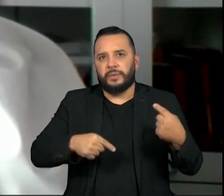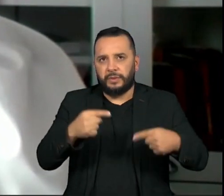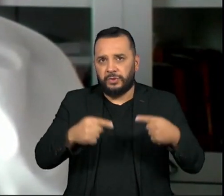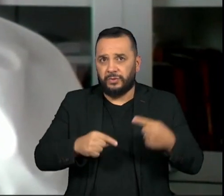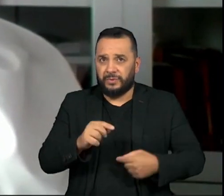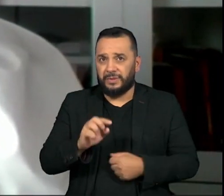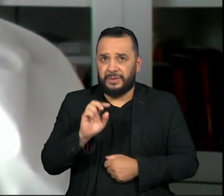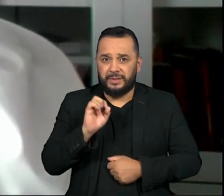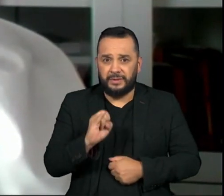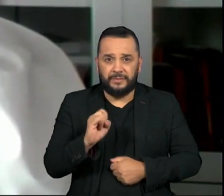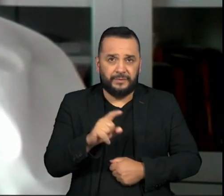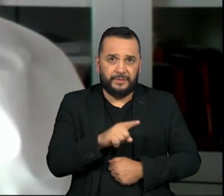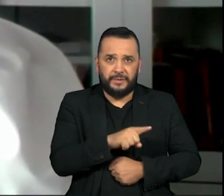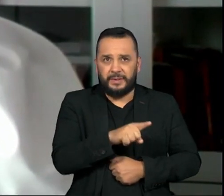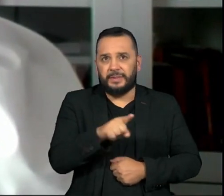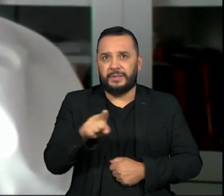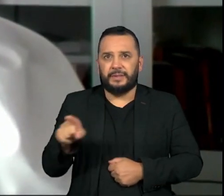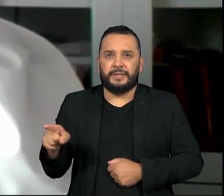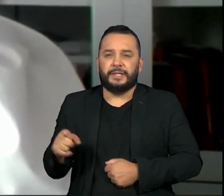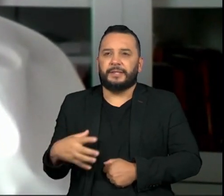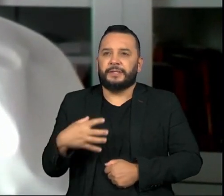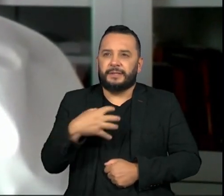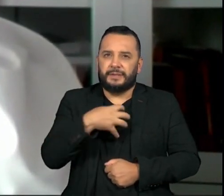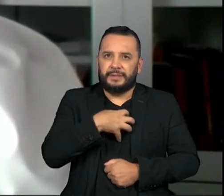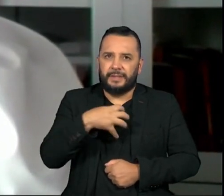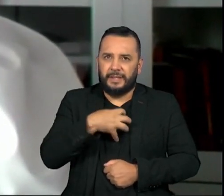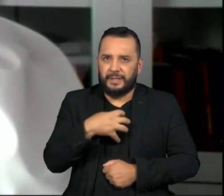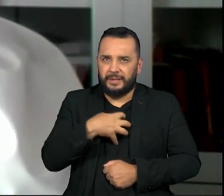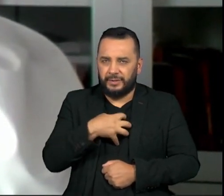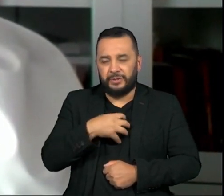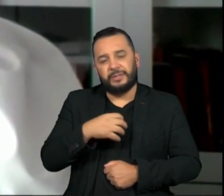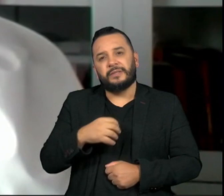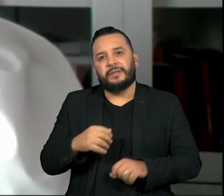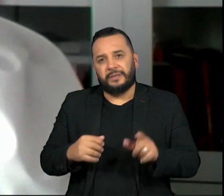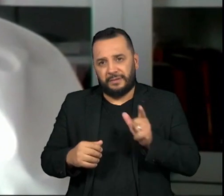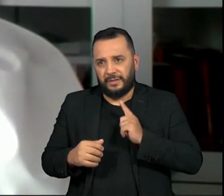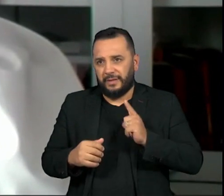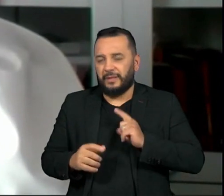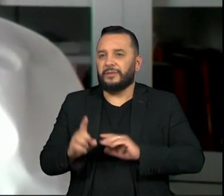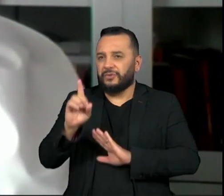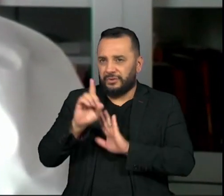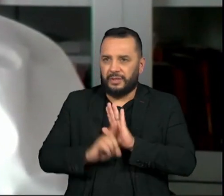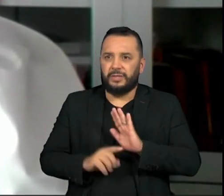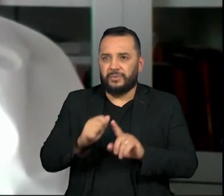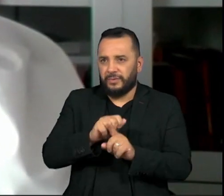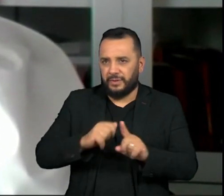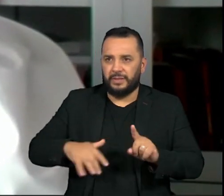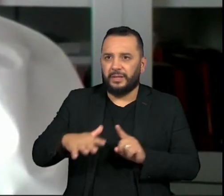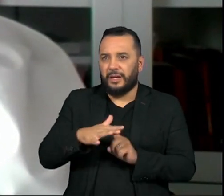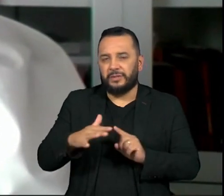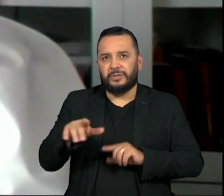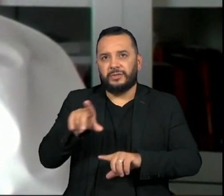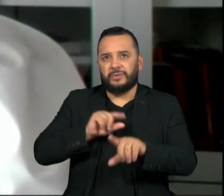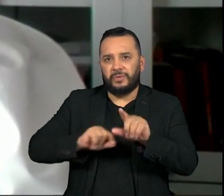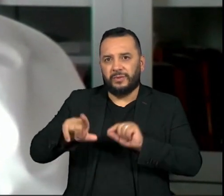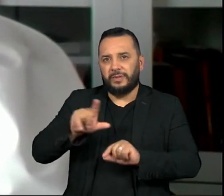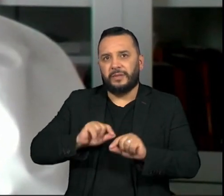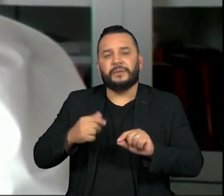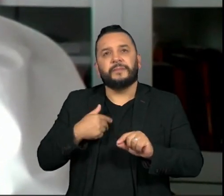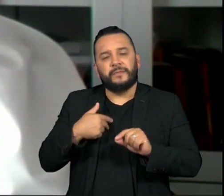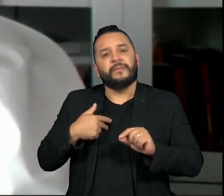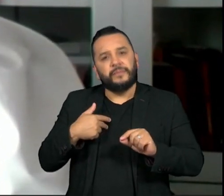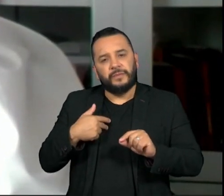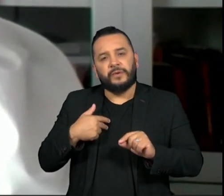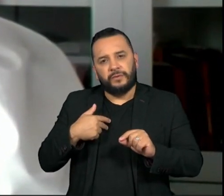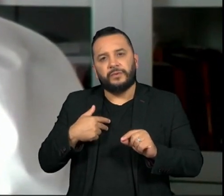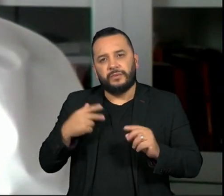Se você se sente e tem o direito numa sociedade democrática de escolher os valores existenciais